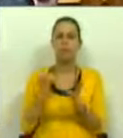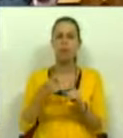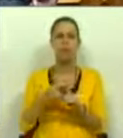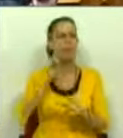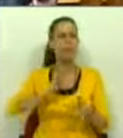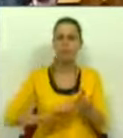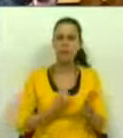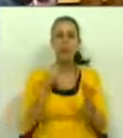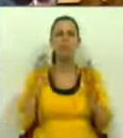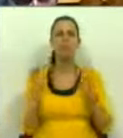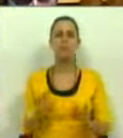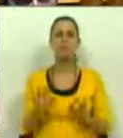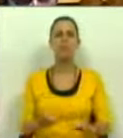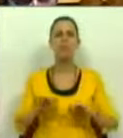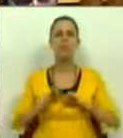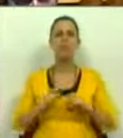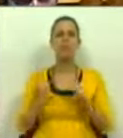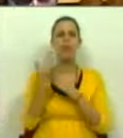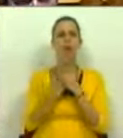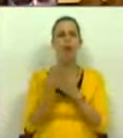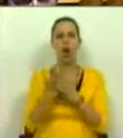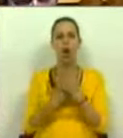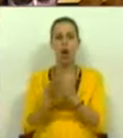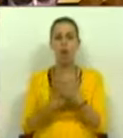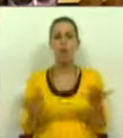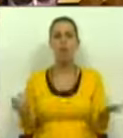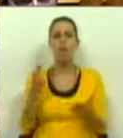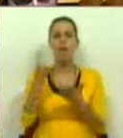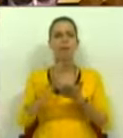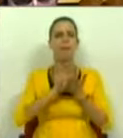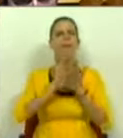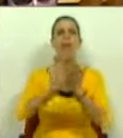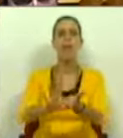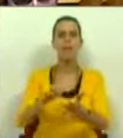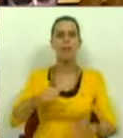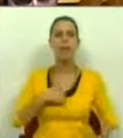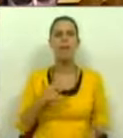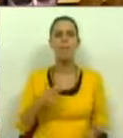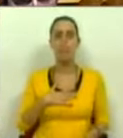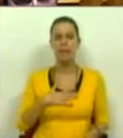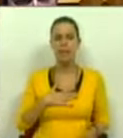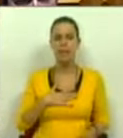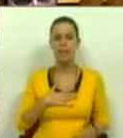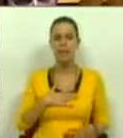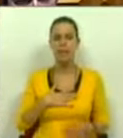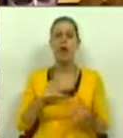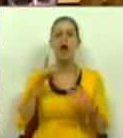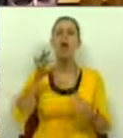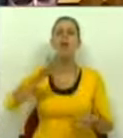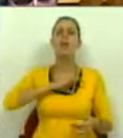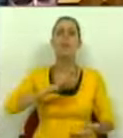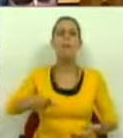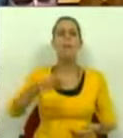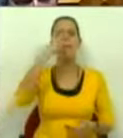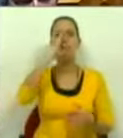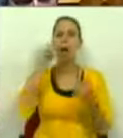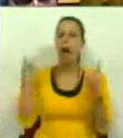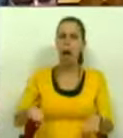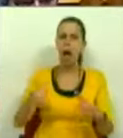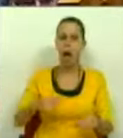questão fulcral na nossa economia, é a questão do financiamento das empresas. Há, Sr.